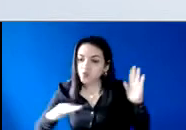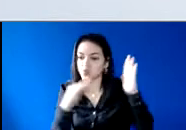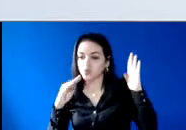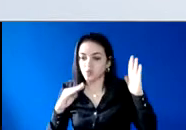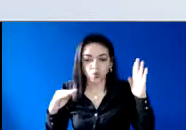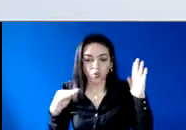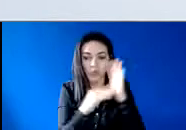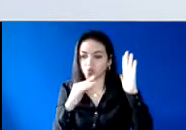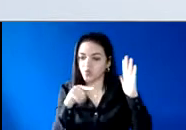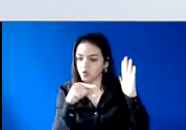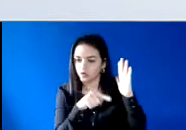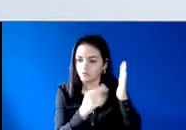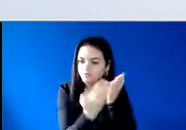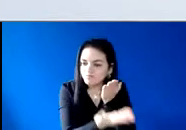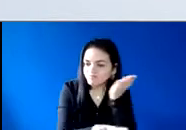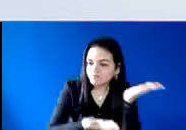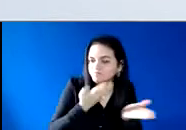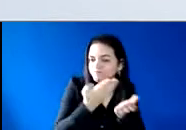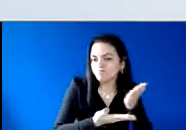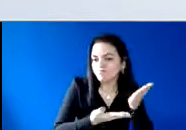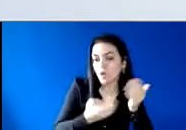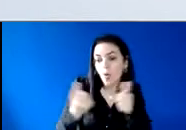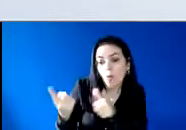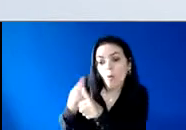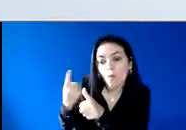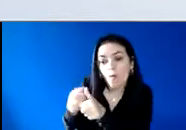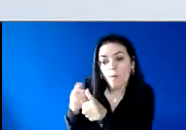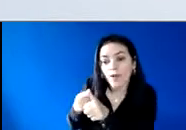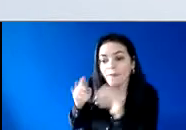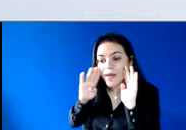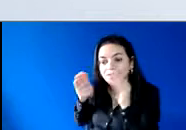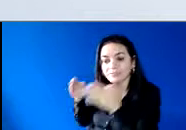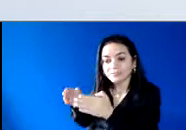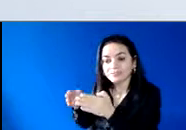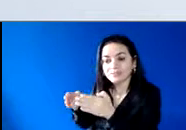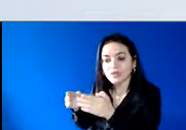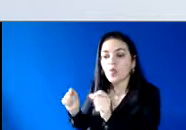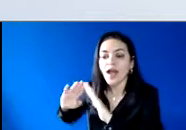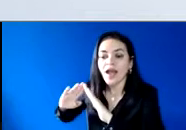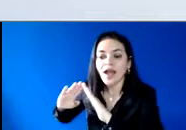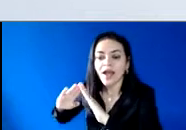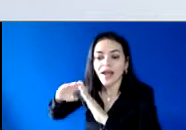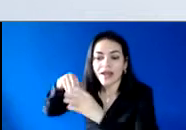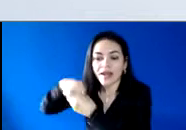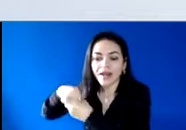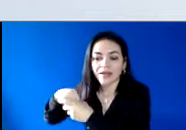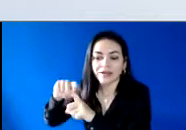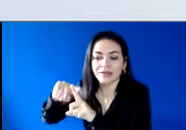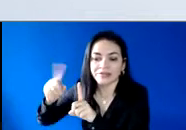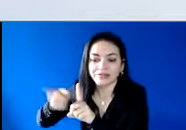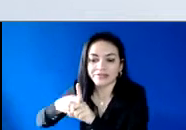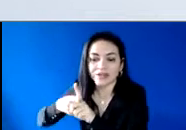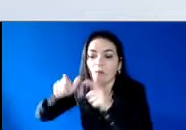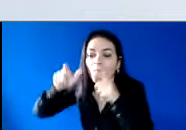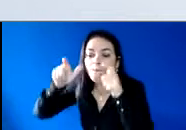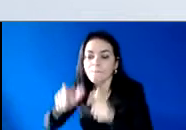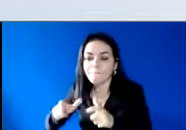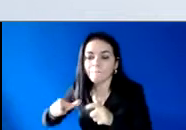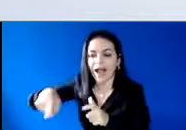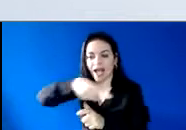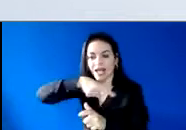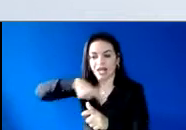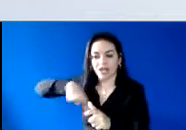ponto da cadeia assistencial. O primeiro ponto da cadeia assistencial é o domicílio da gestante, é o bairro dela,